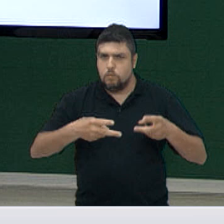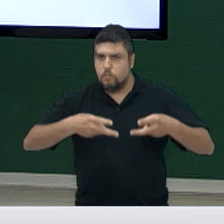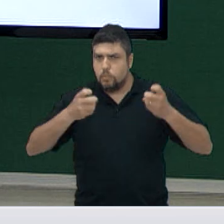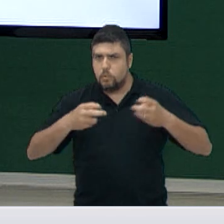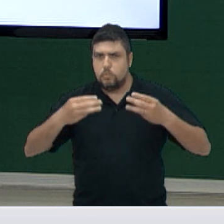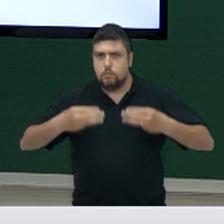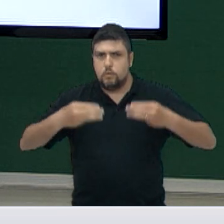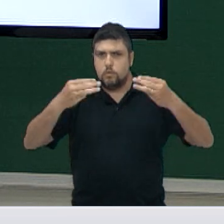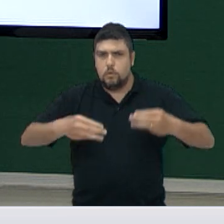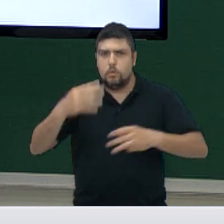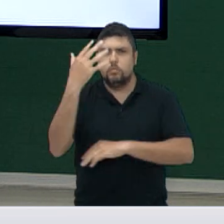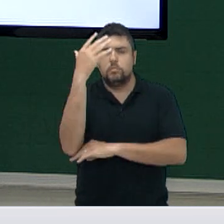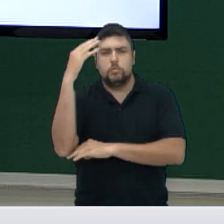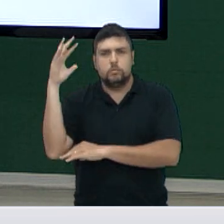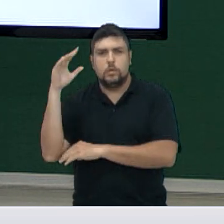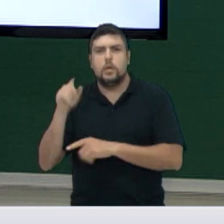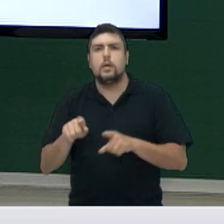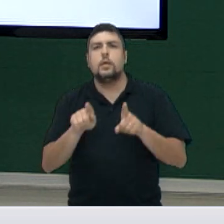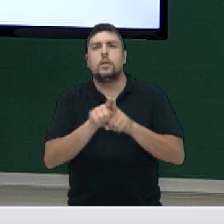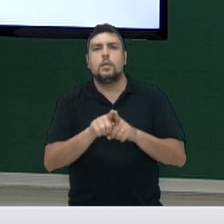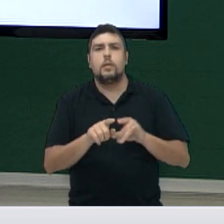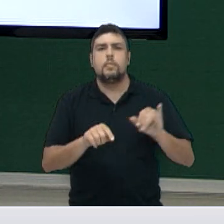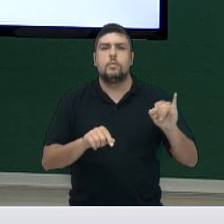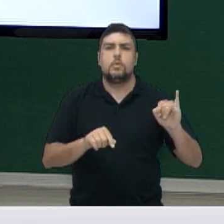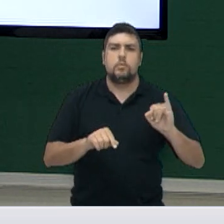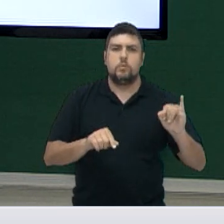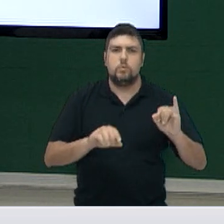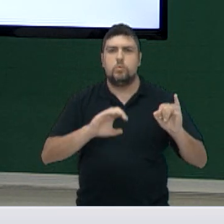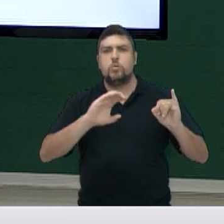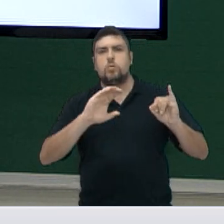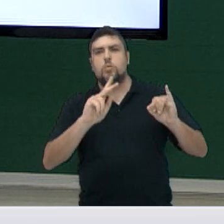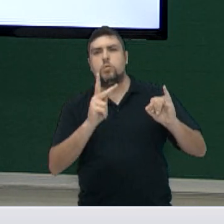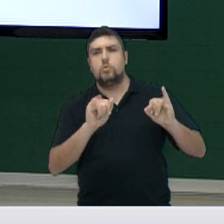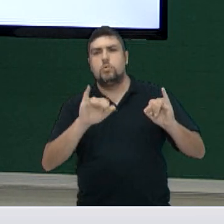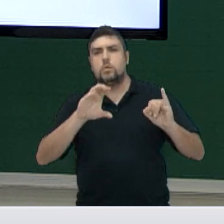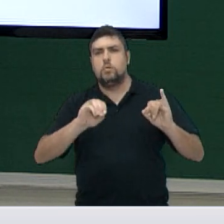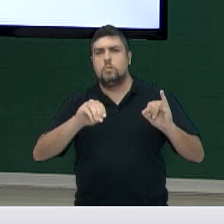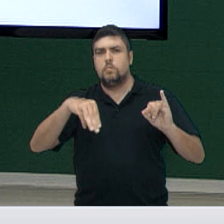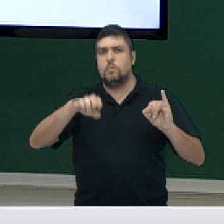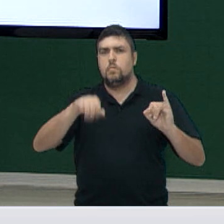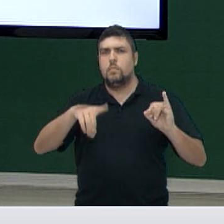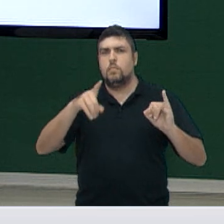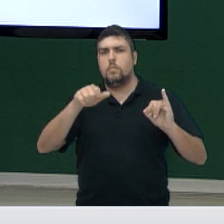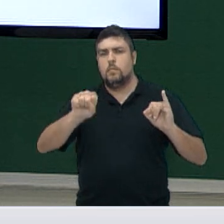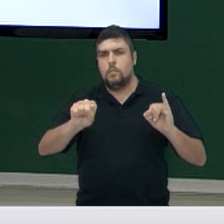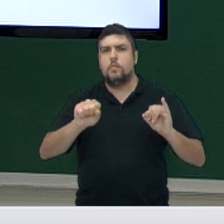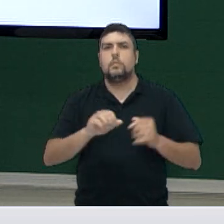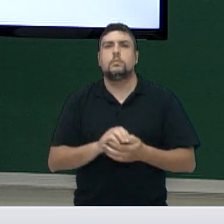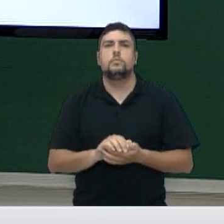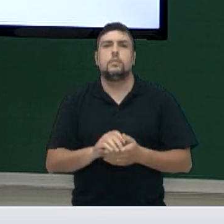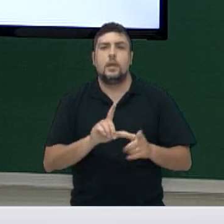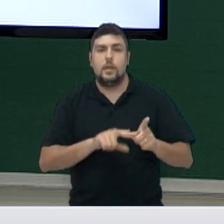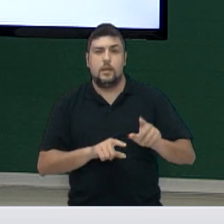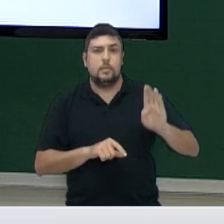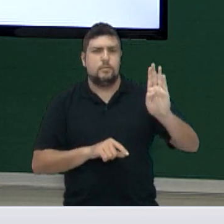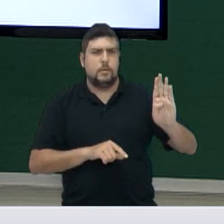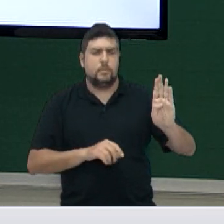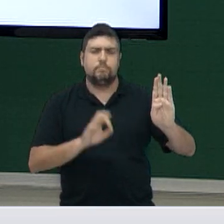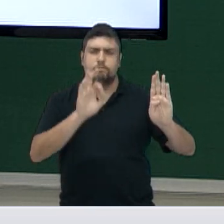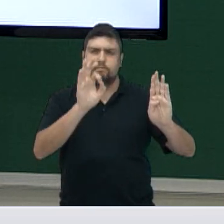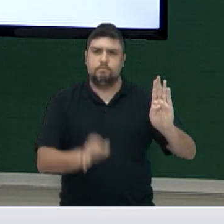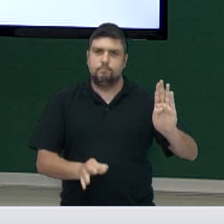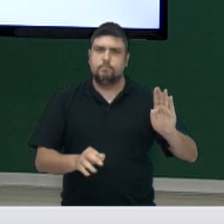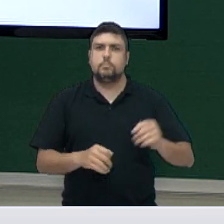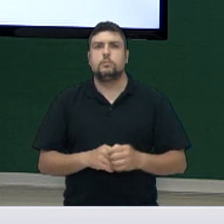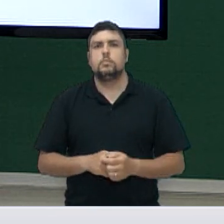o Instituto Chico Mendes. E você marcou a letra B, jogou na letra B, você acertou. São